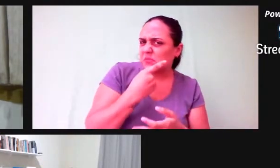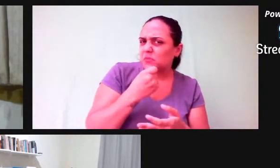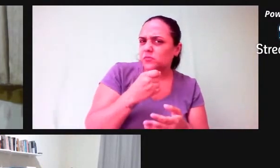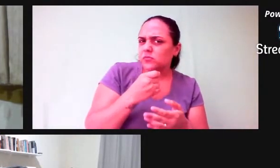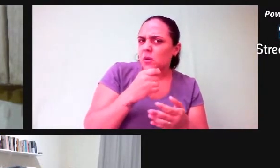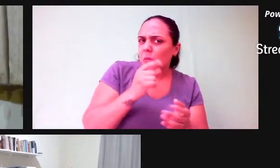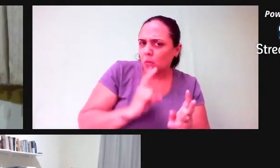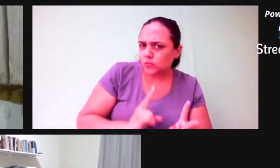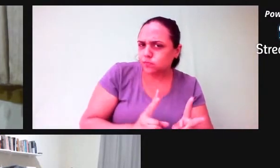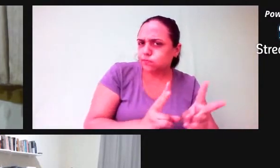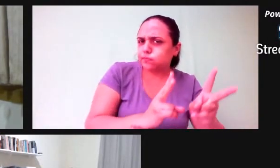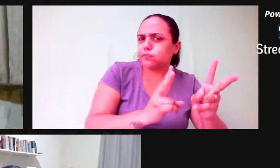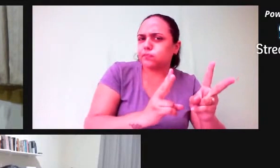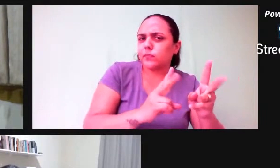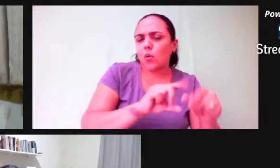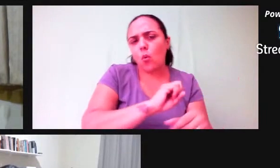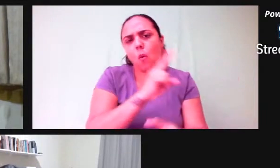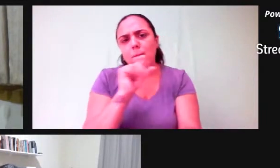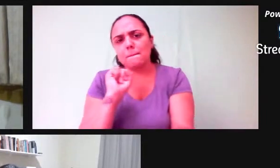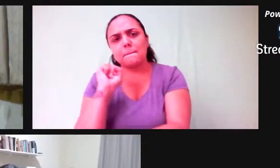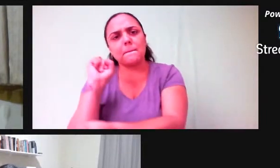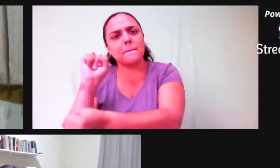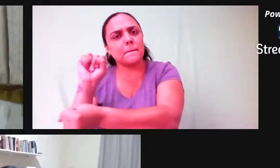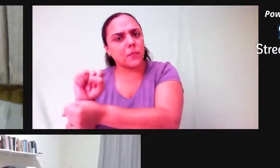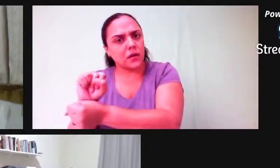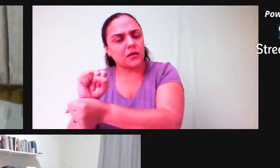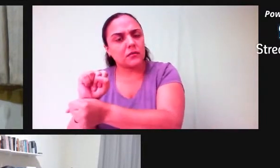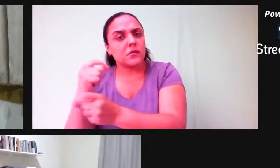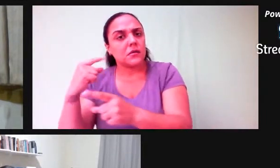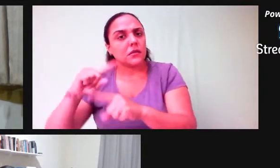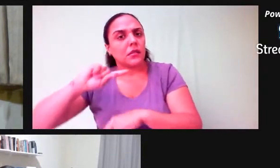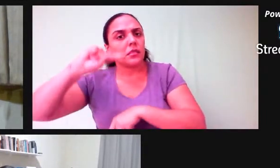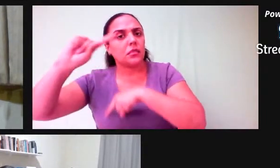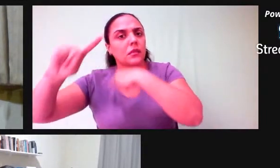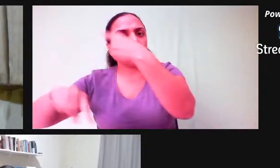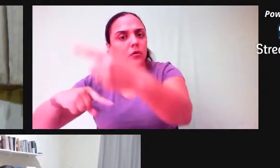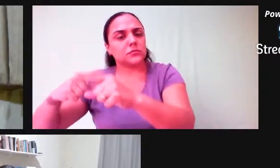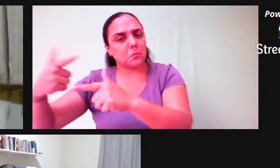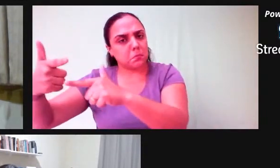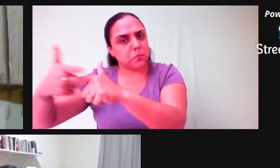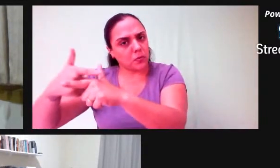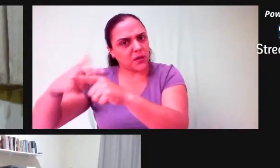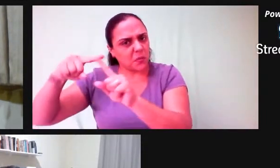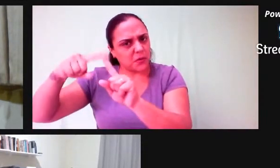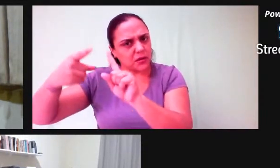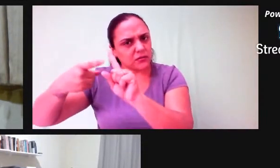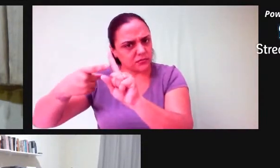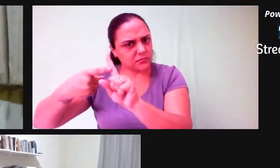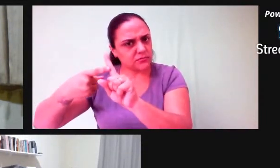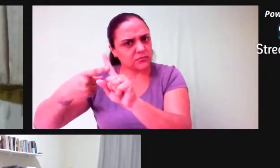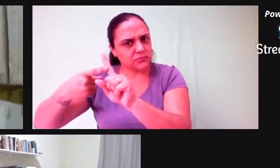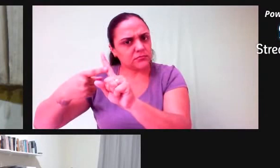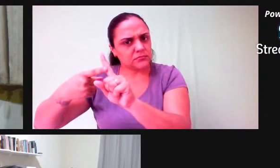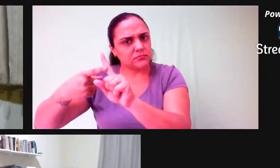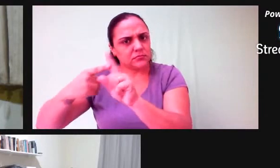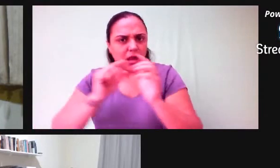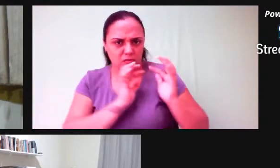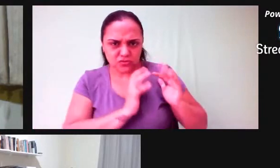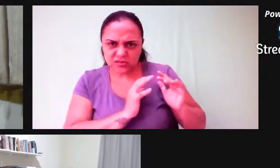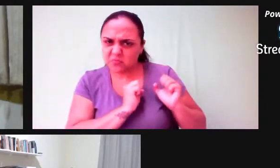contínuo do ácido fólico pode contribuir para o transtorno do espectro